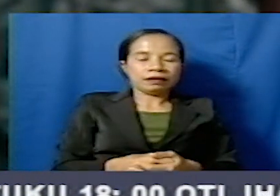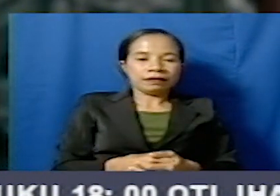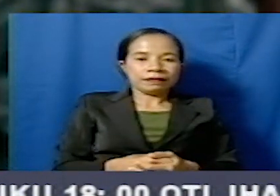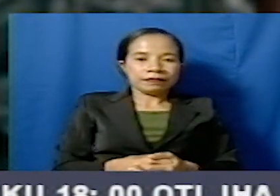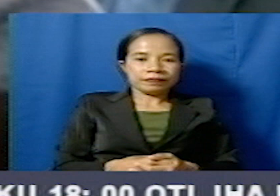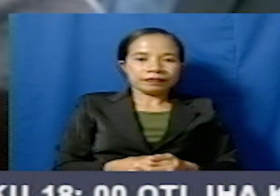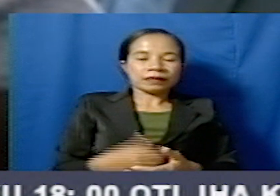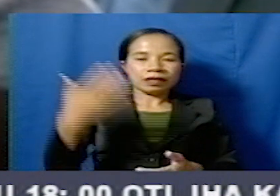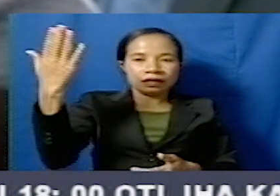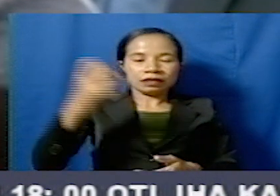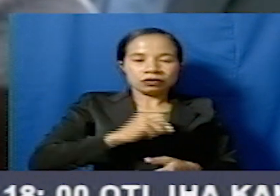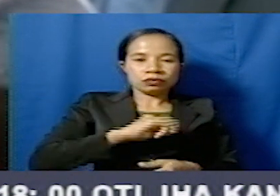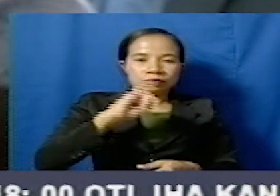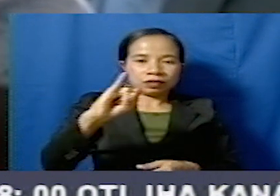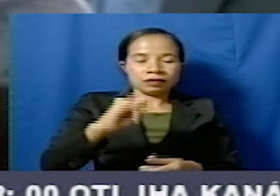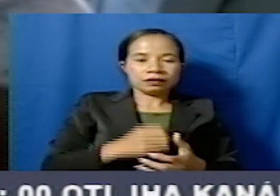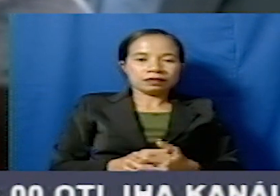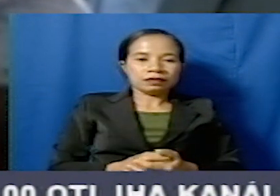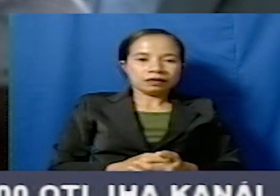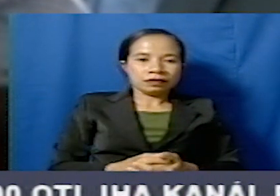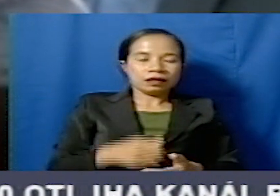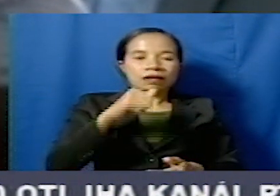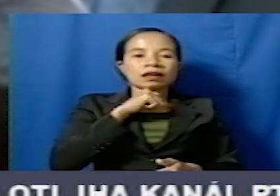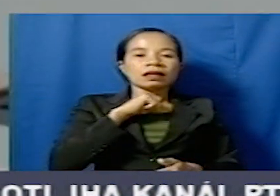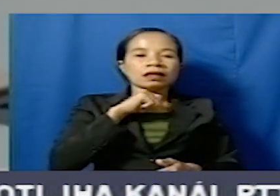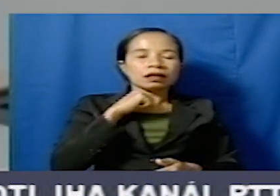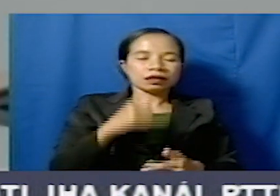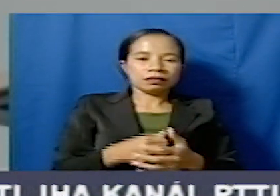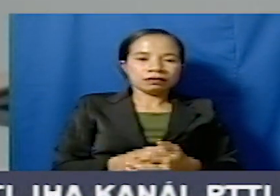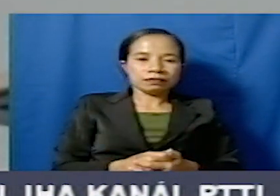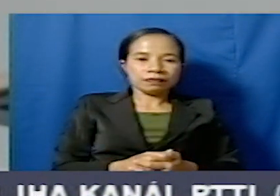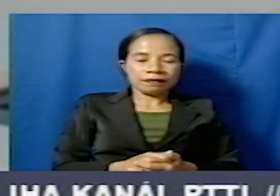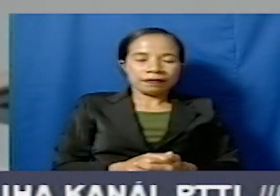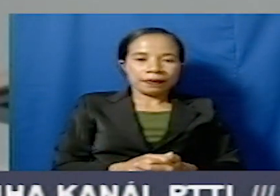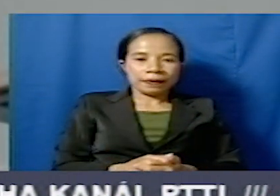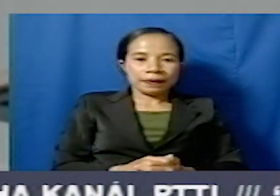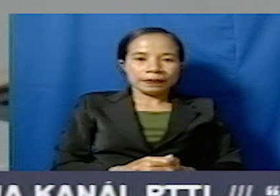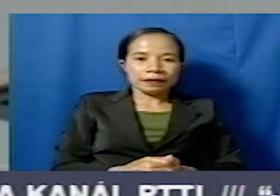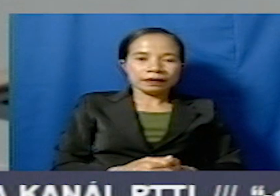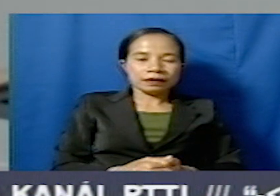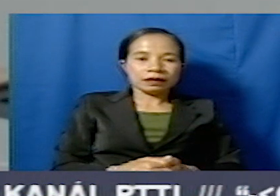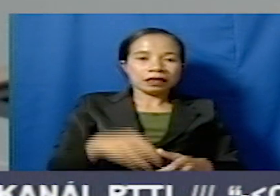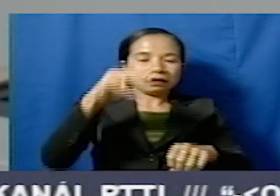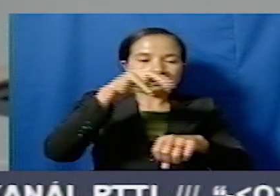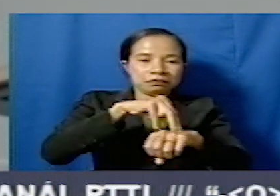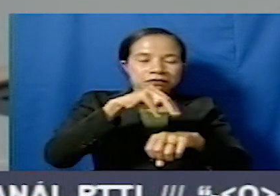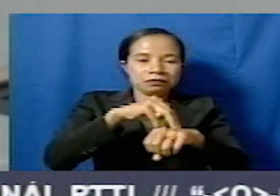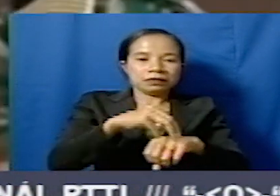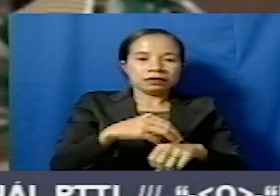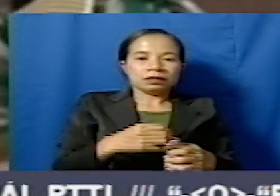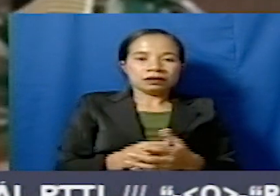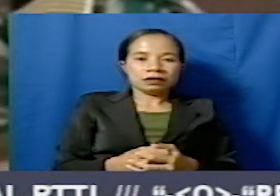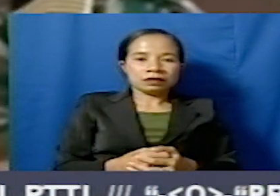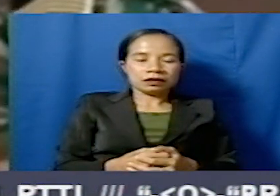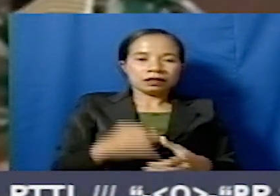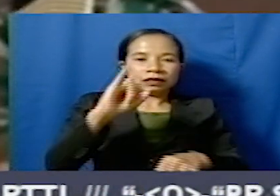Kmaus localiza e Hasuai Vila. Padre Sebastião Eugênio da Cruz Correia e a homilia Misa Lansamentu